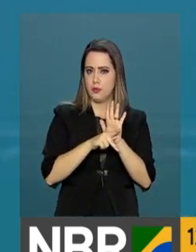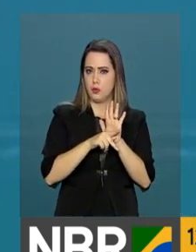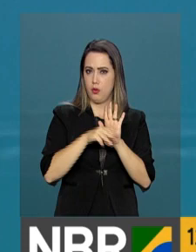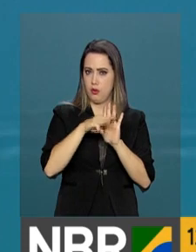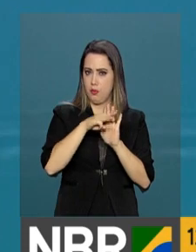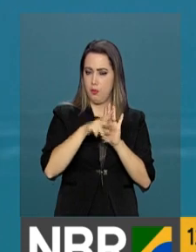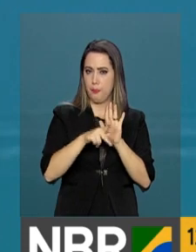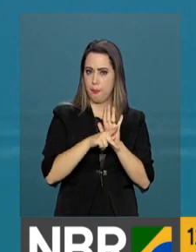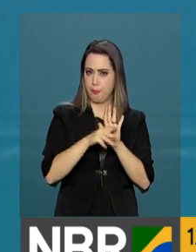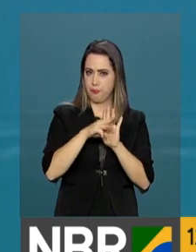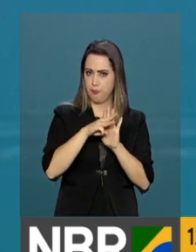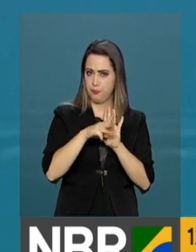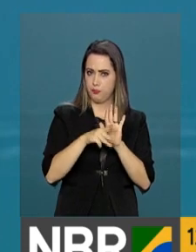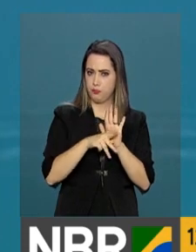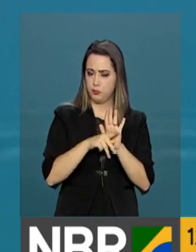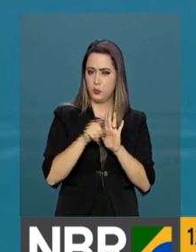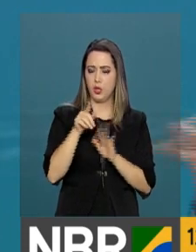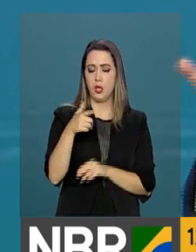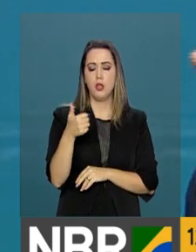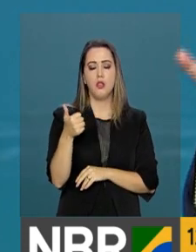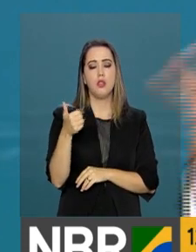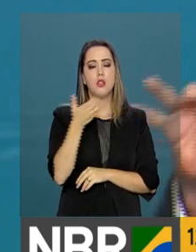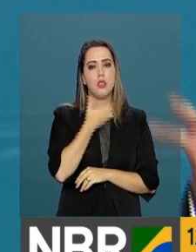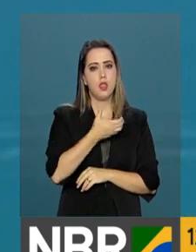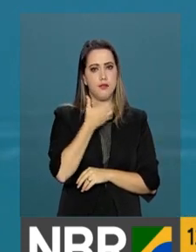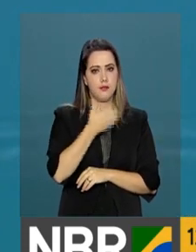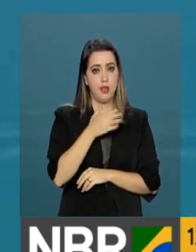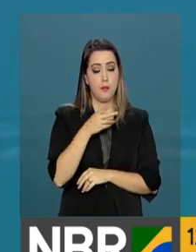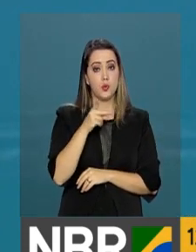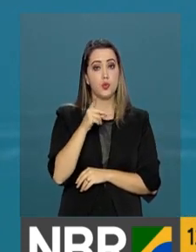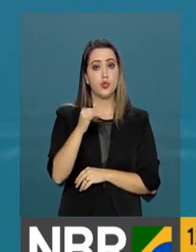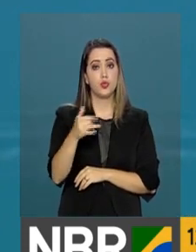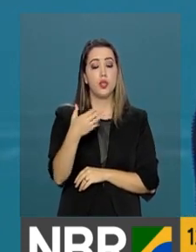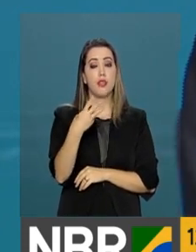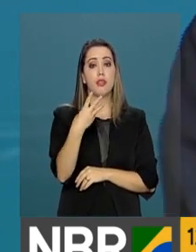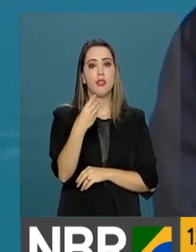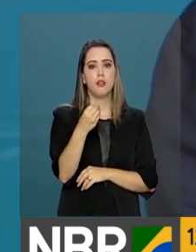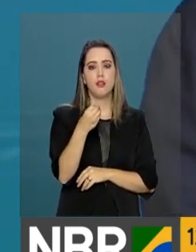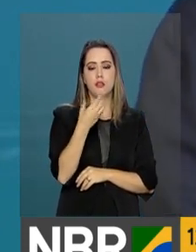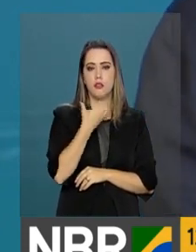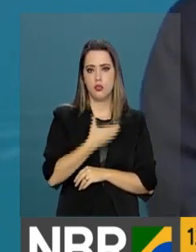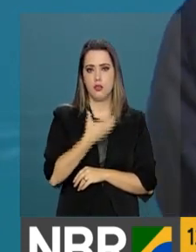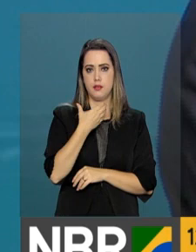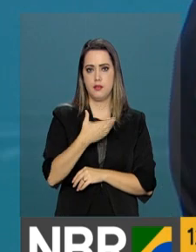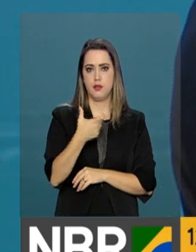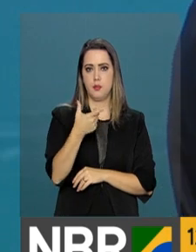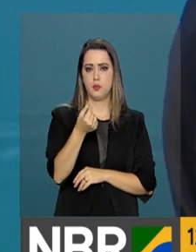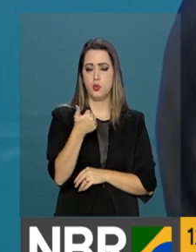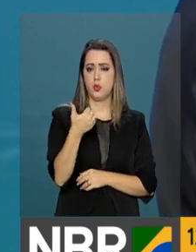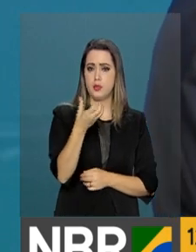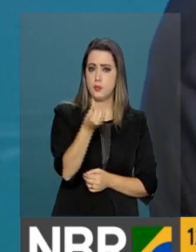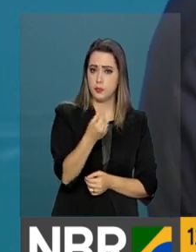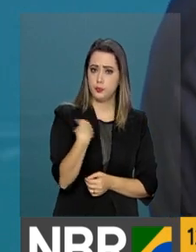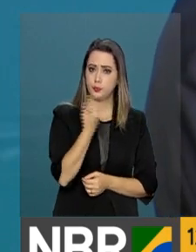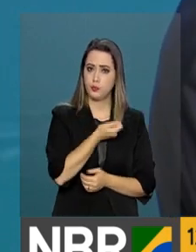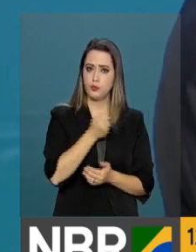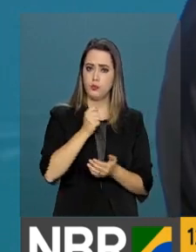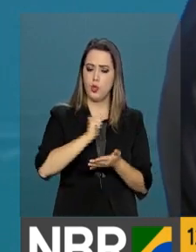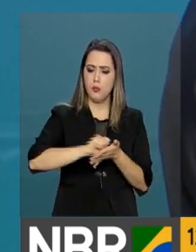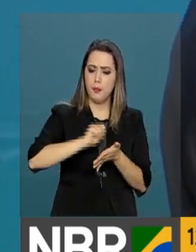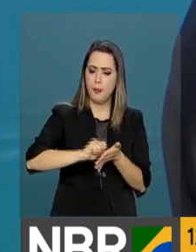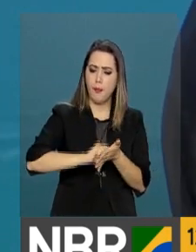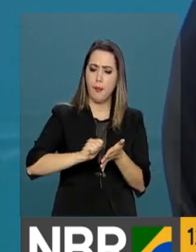2016, mais precisamente no dia 30 de dezembro de 2016, quando nós editamos uma medida